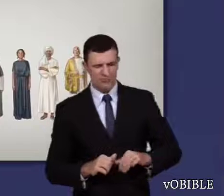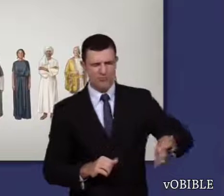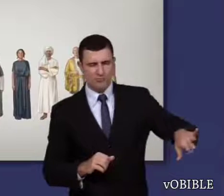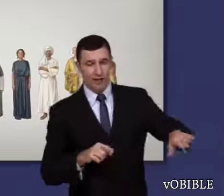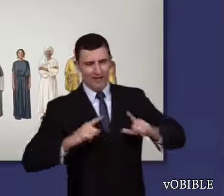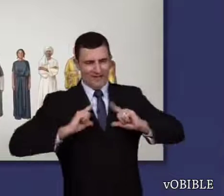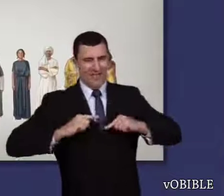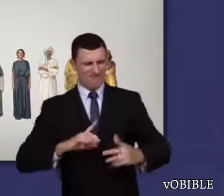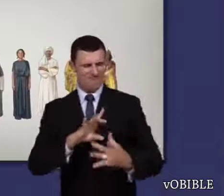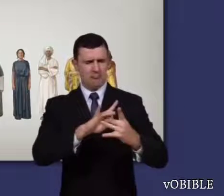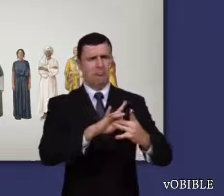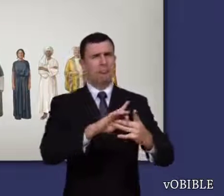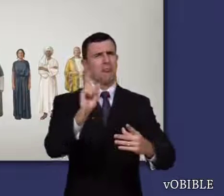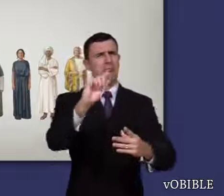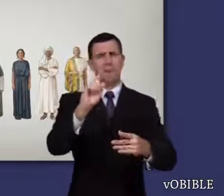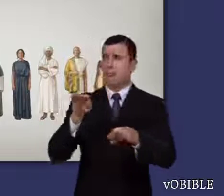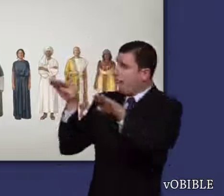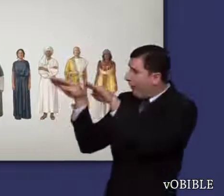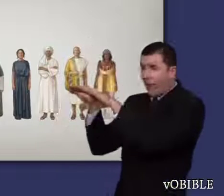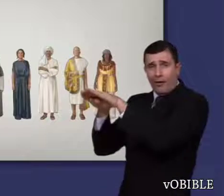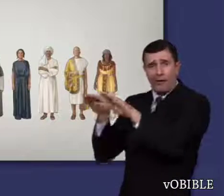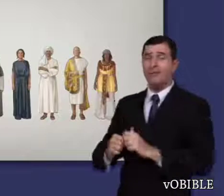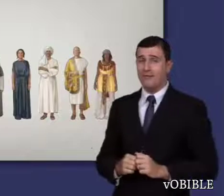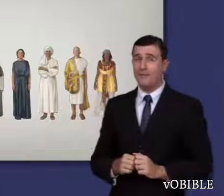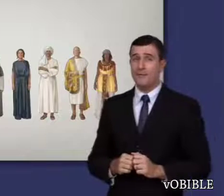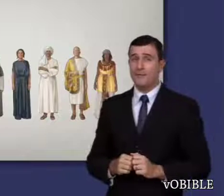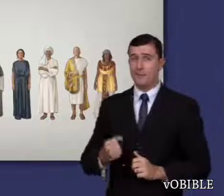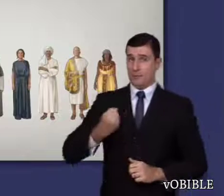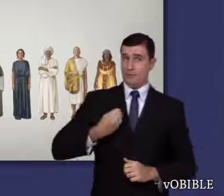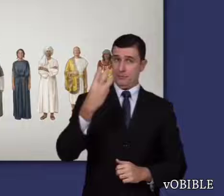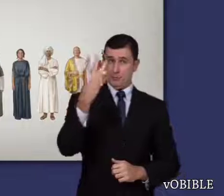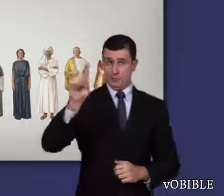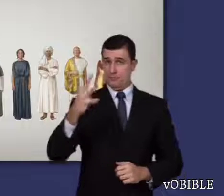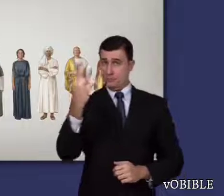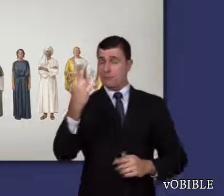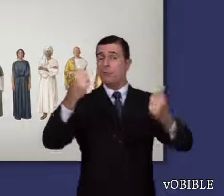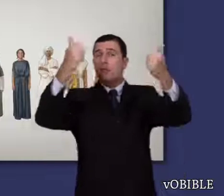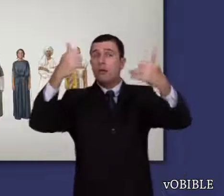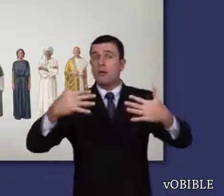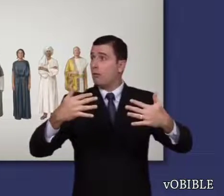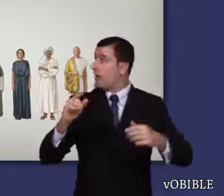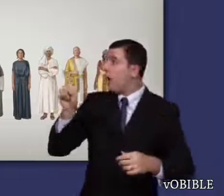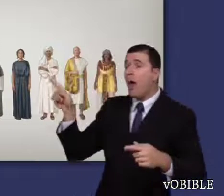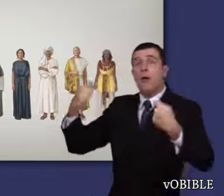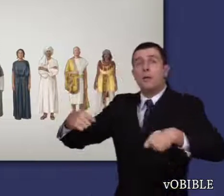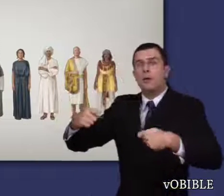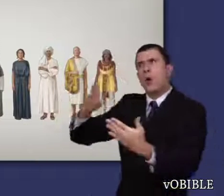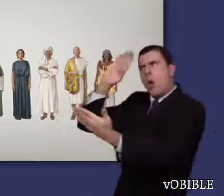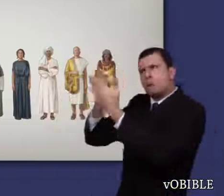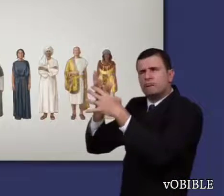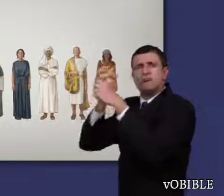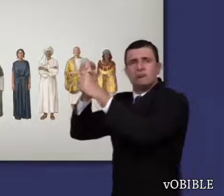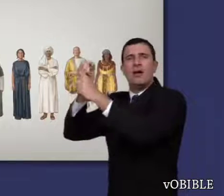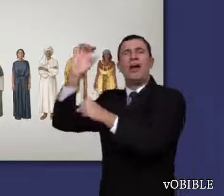pelo mesmo padrão. Nos capítulos 3 e 4, Paulo explica que Jeová declara justos tanto judeus